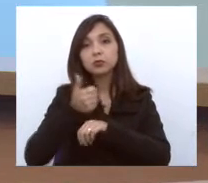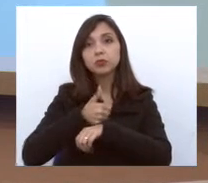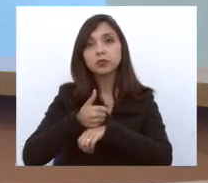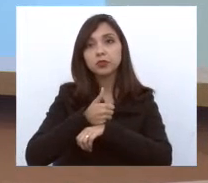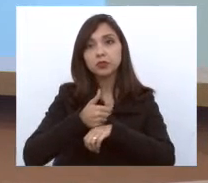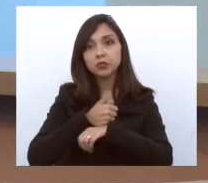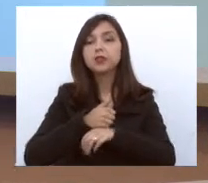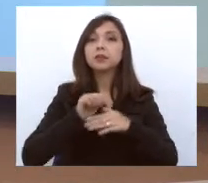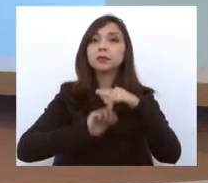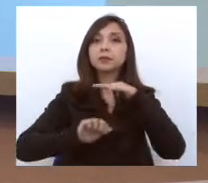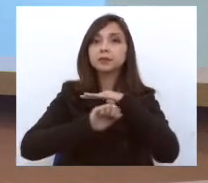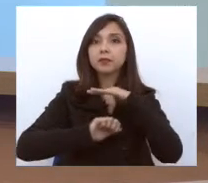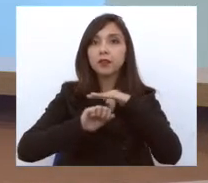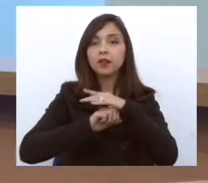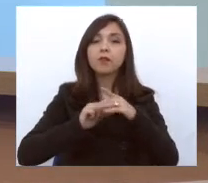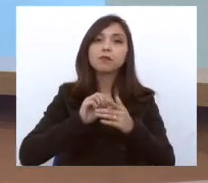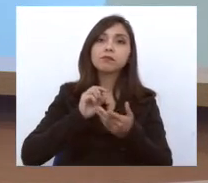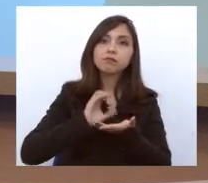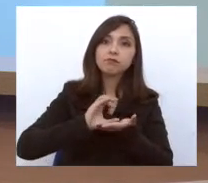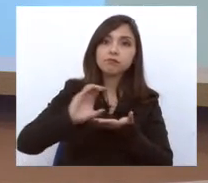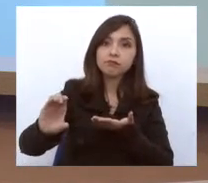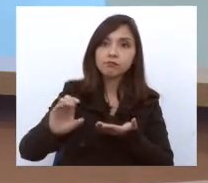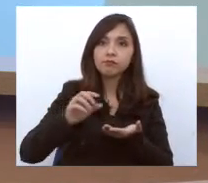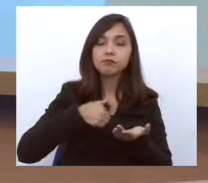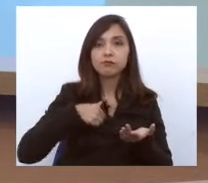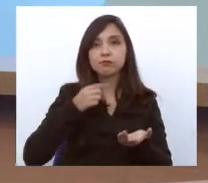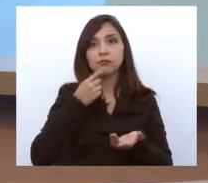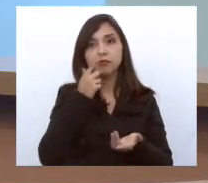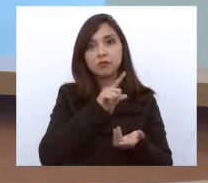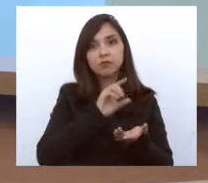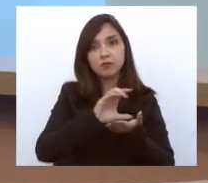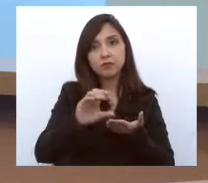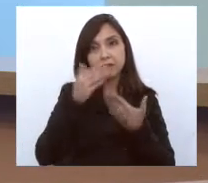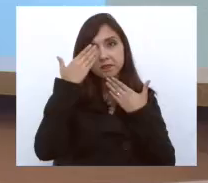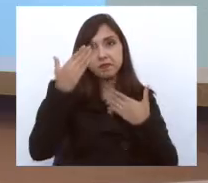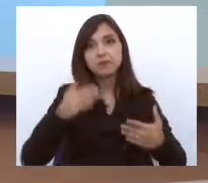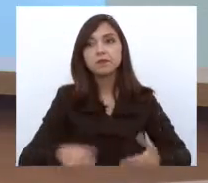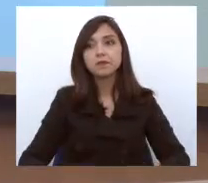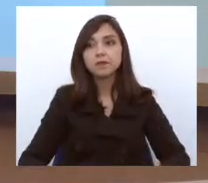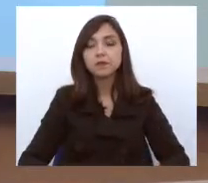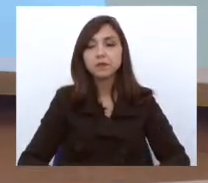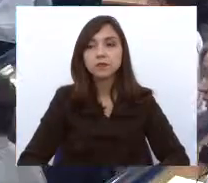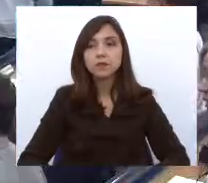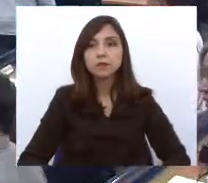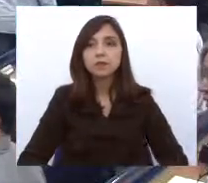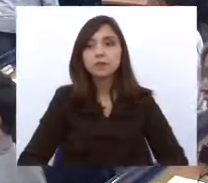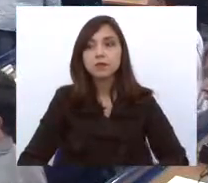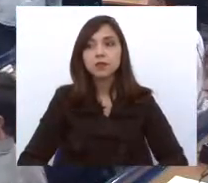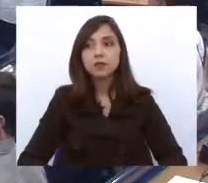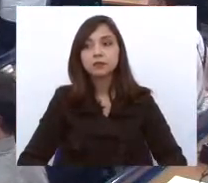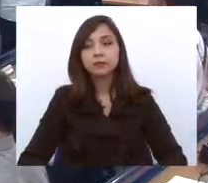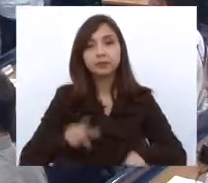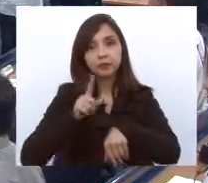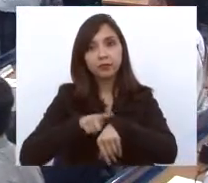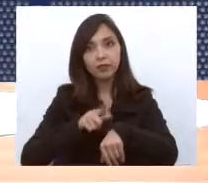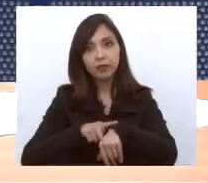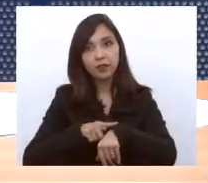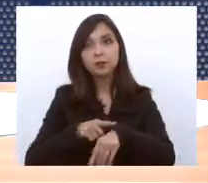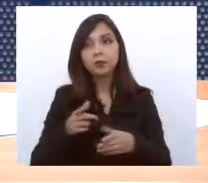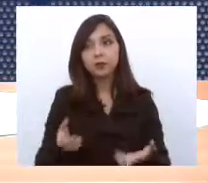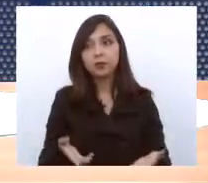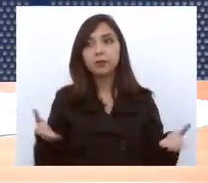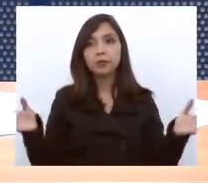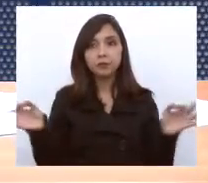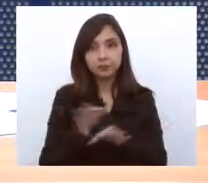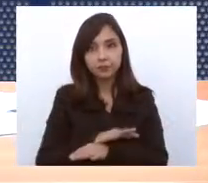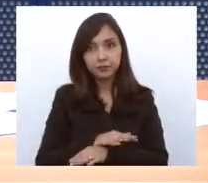os empresários que ganham dinheiro façam seus investimentos. Obrigado. Tendo em vista o termo do horário regimental,